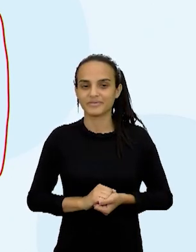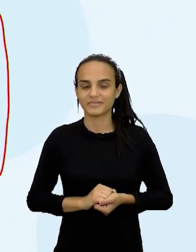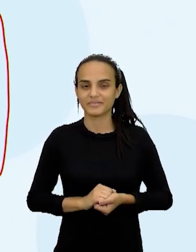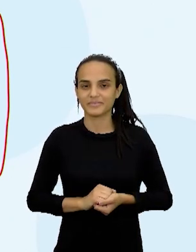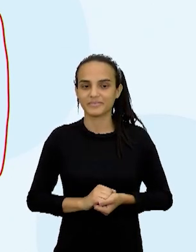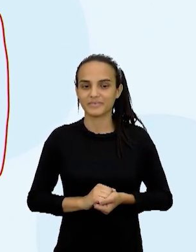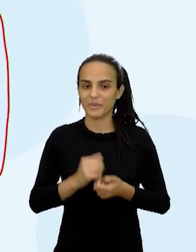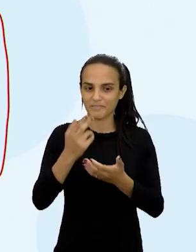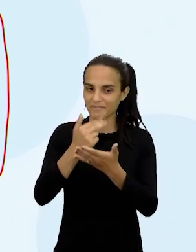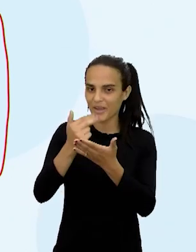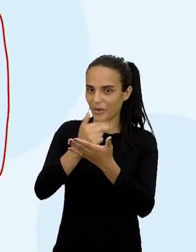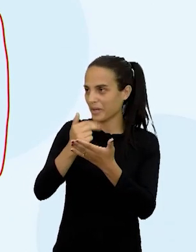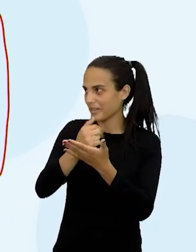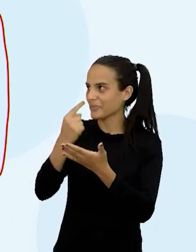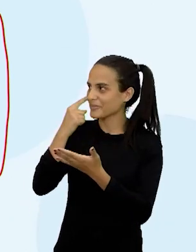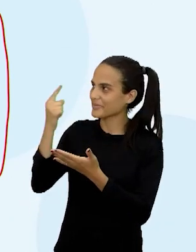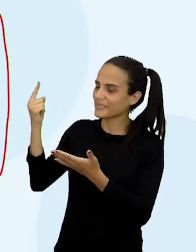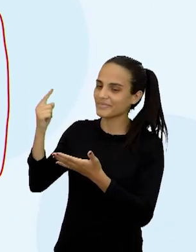fazer um desenho mais bonitos.